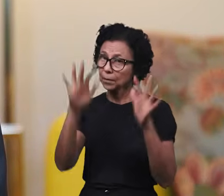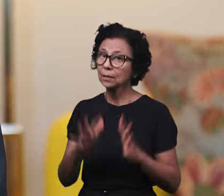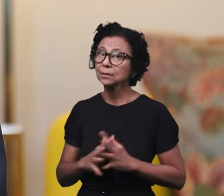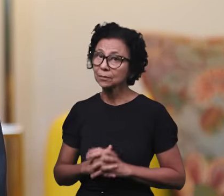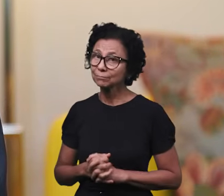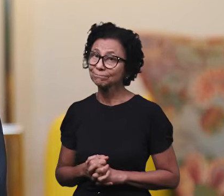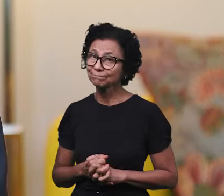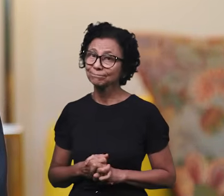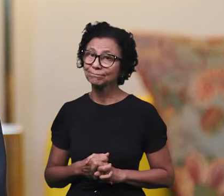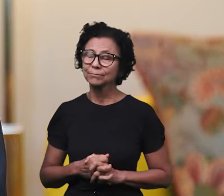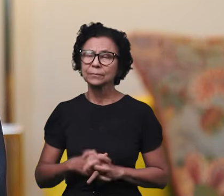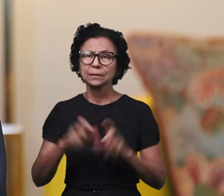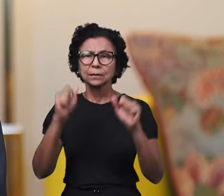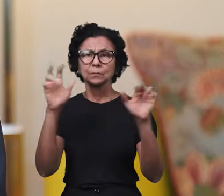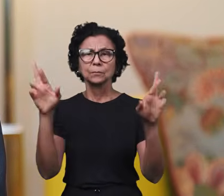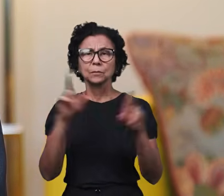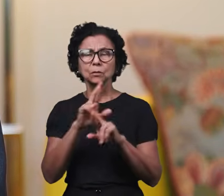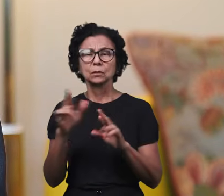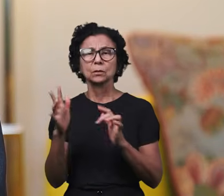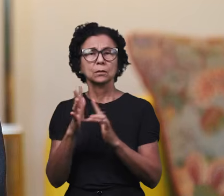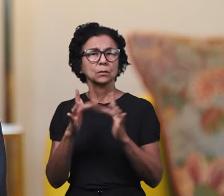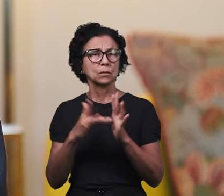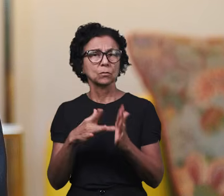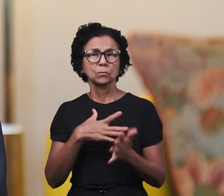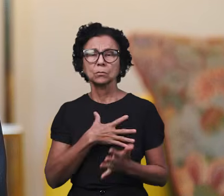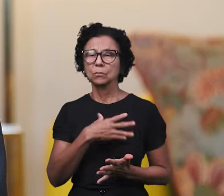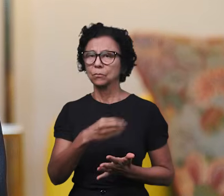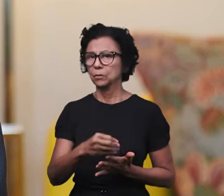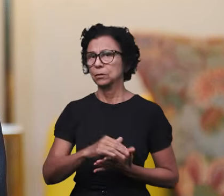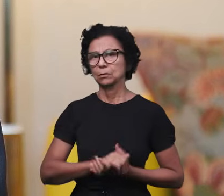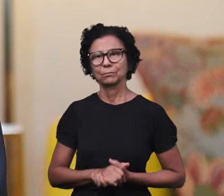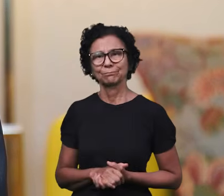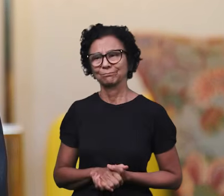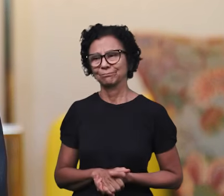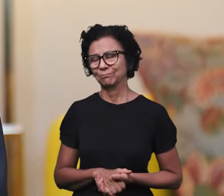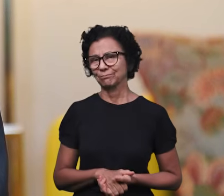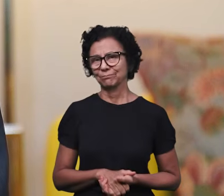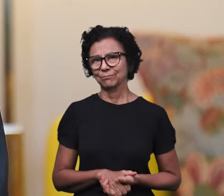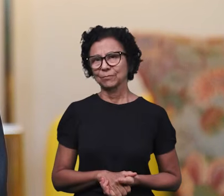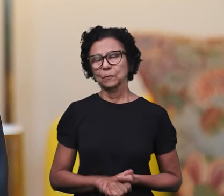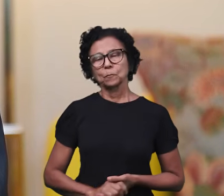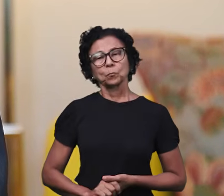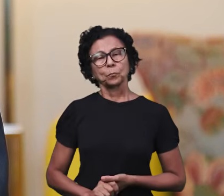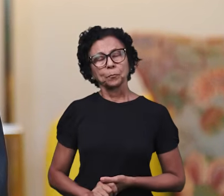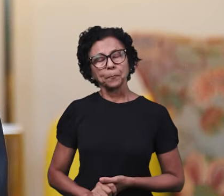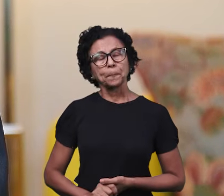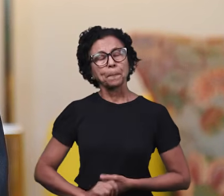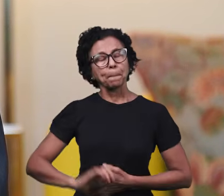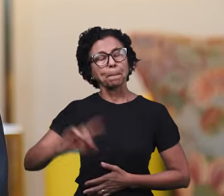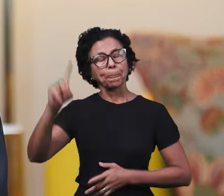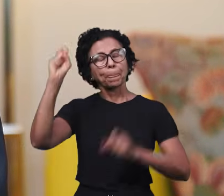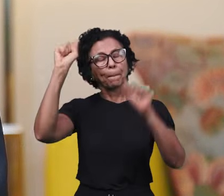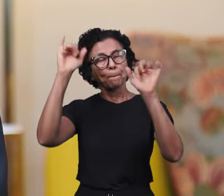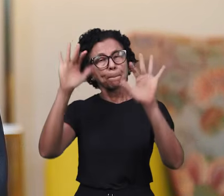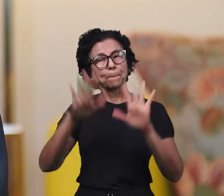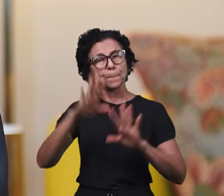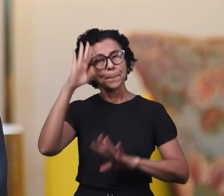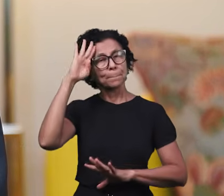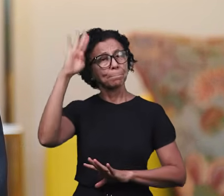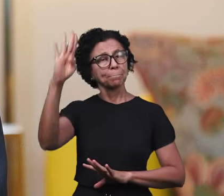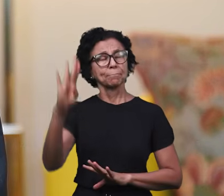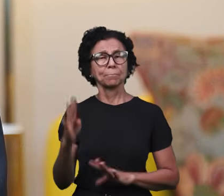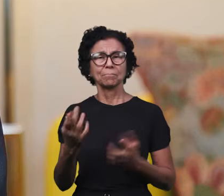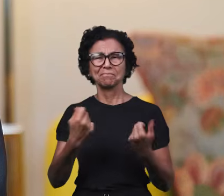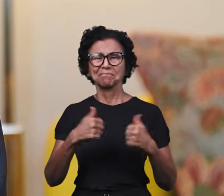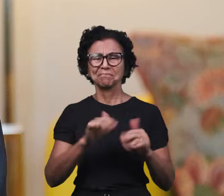ao Filho, está relacionada ao Cordeiro, está relacionada ao Senhor Jesus. É só essa que o Senhor tem, porque essa é